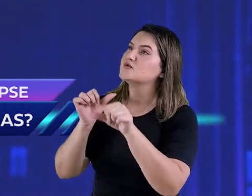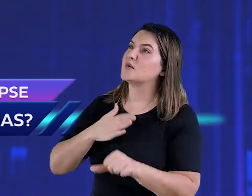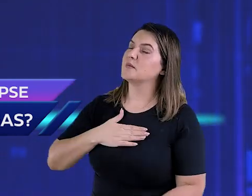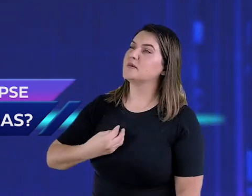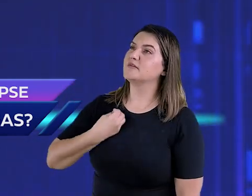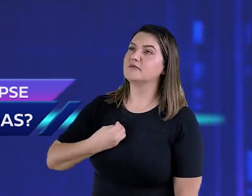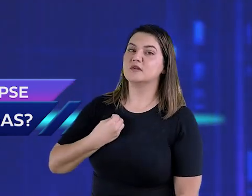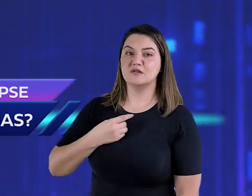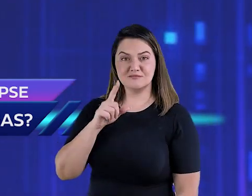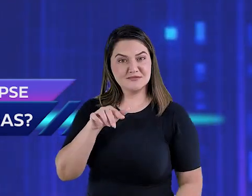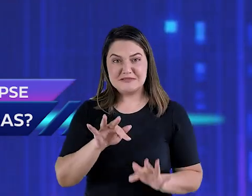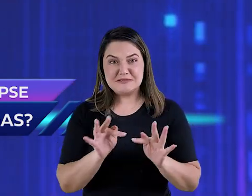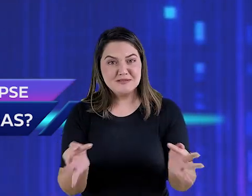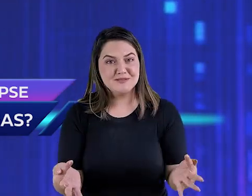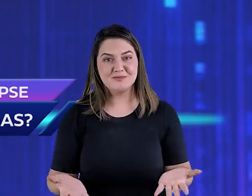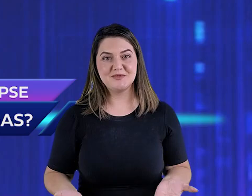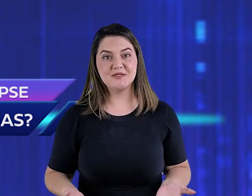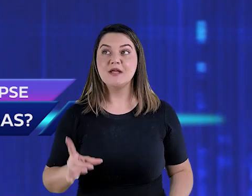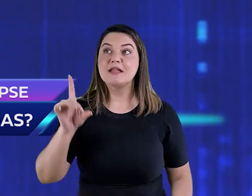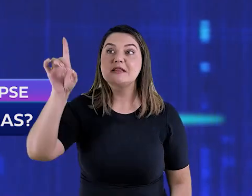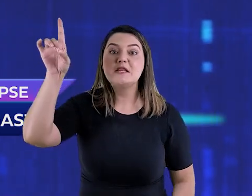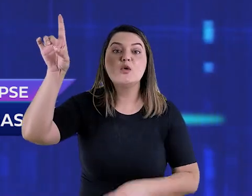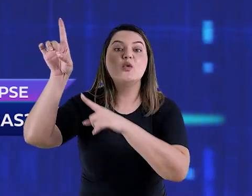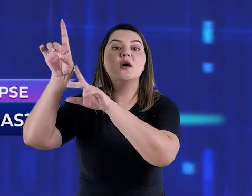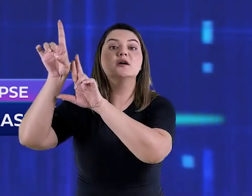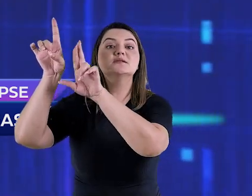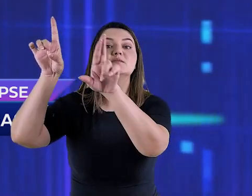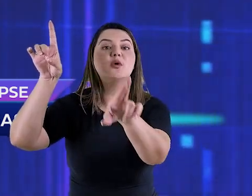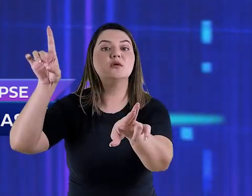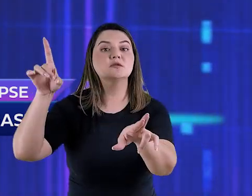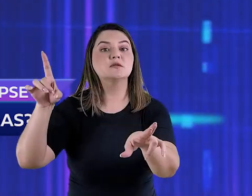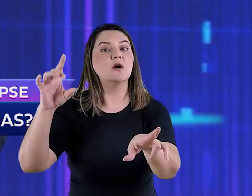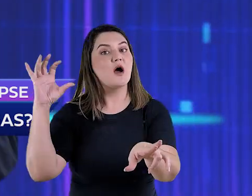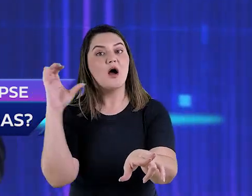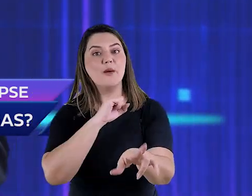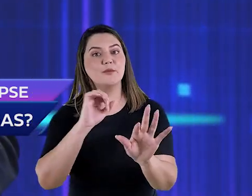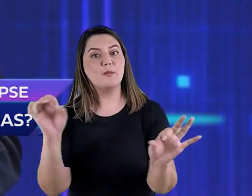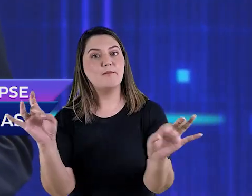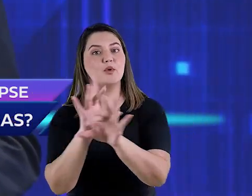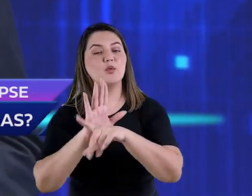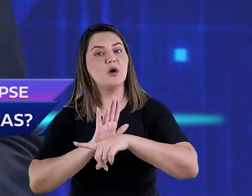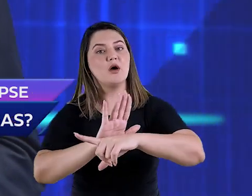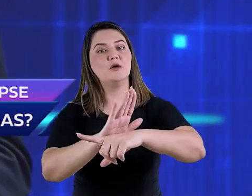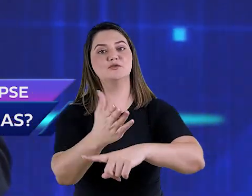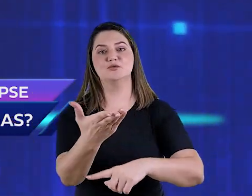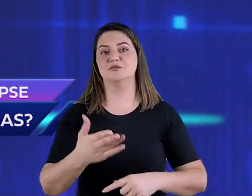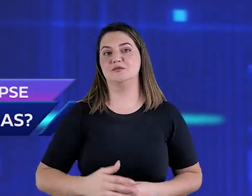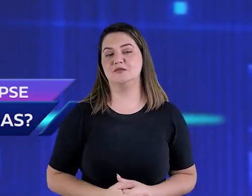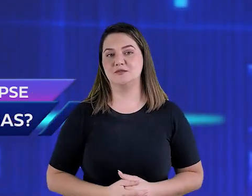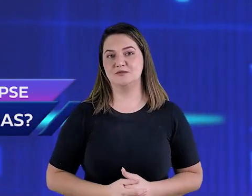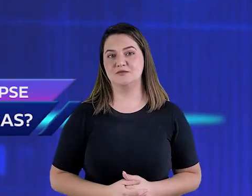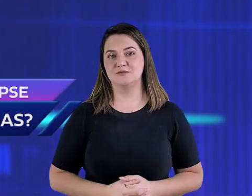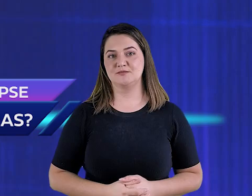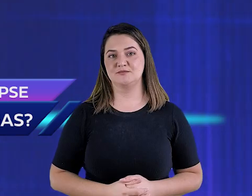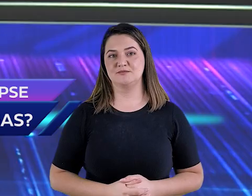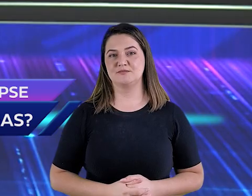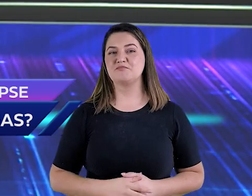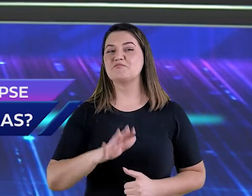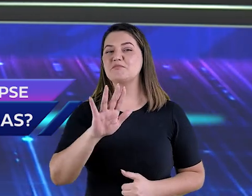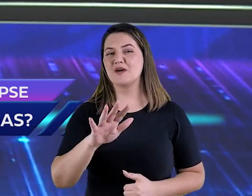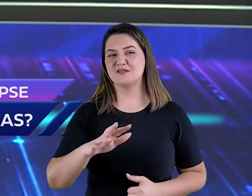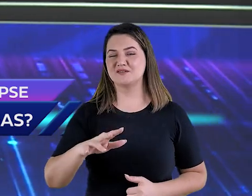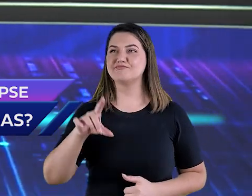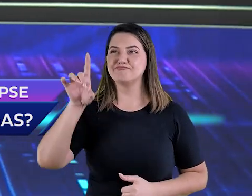transforma a minha vida. E Deus está pronto para transformar a sua vida agora. Esse